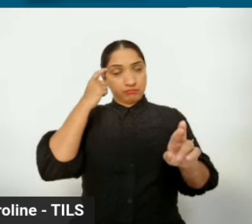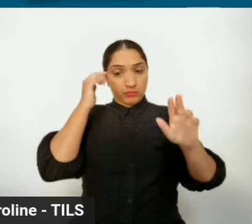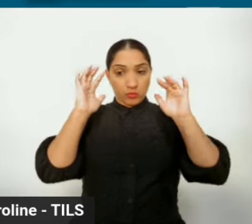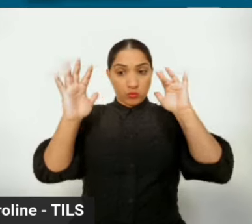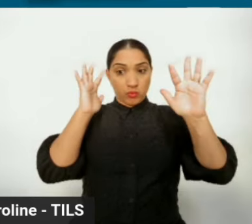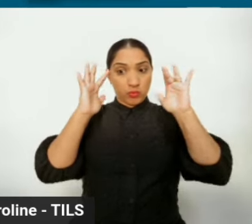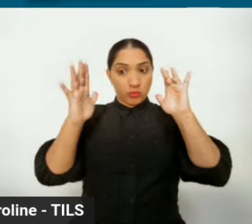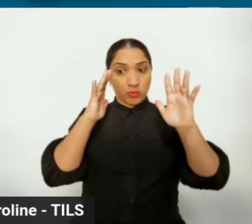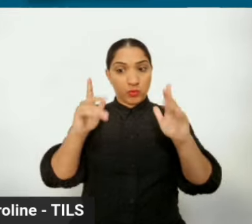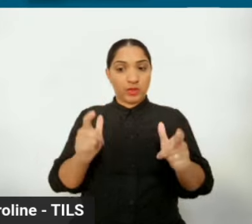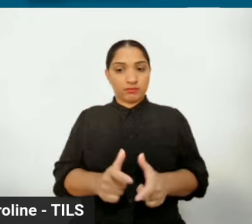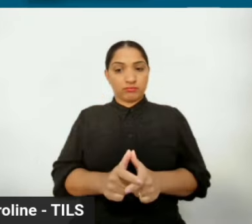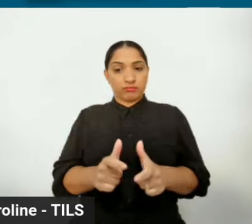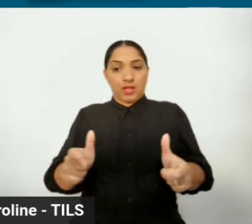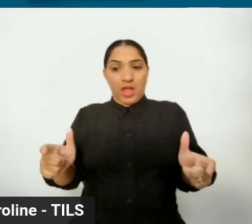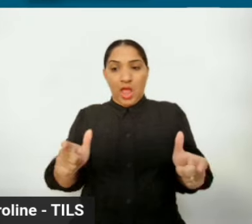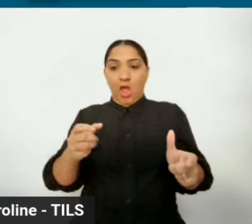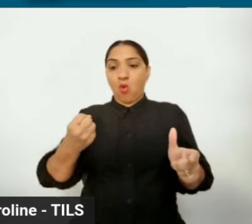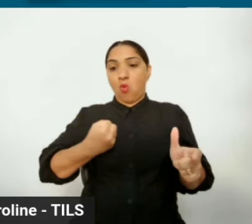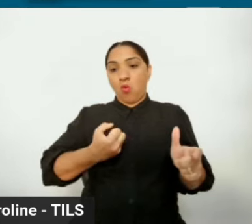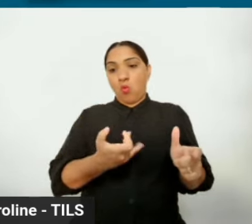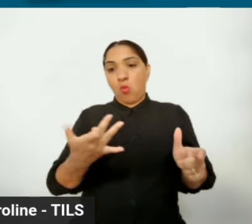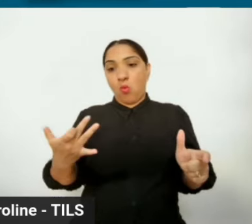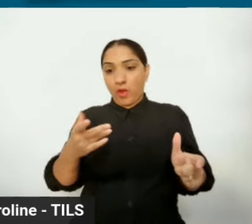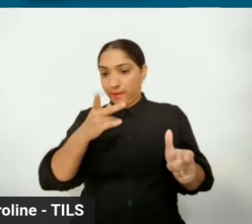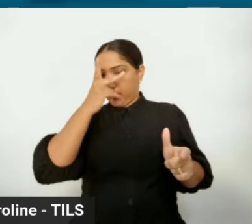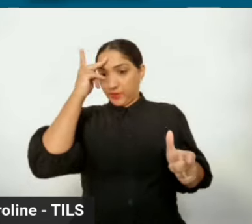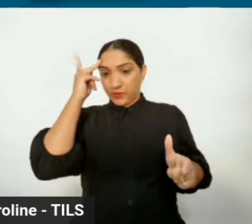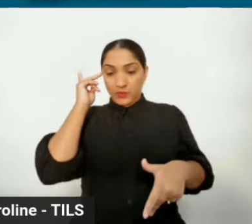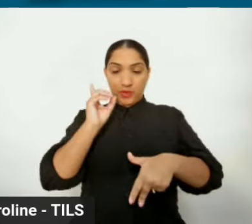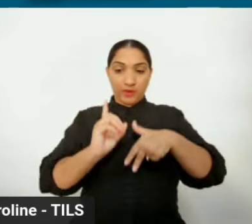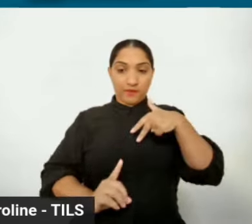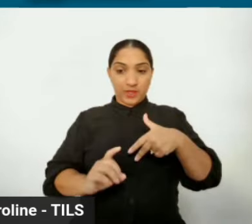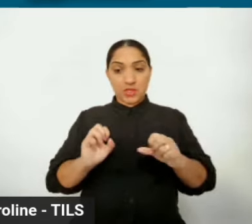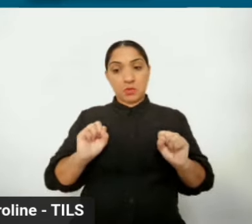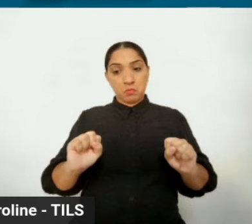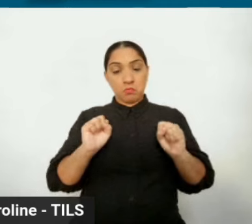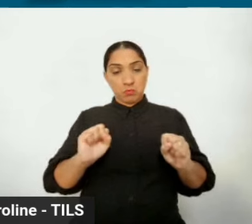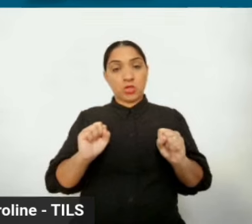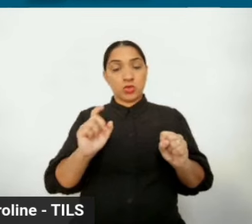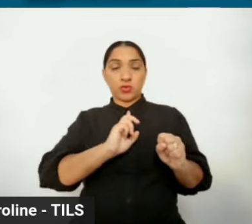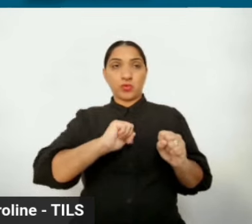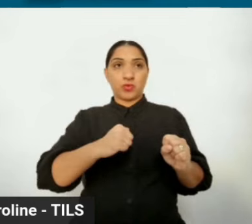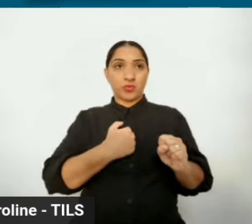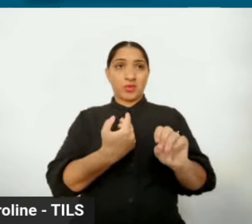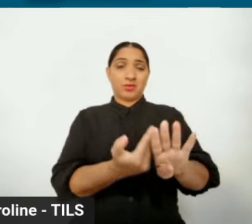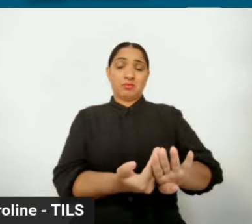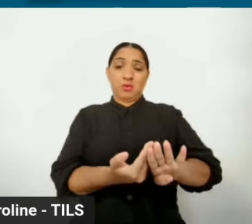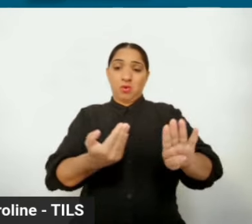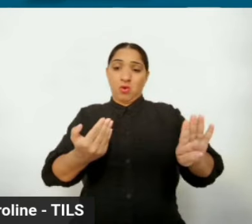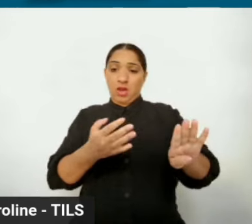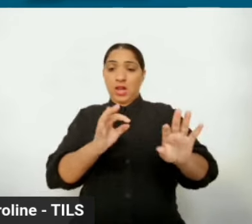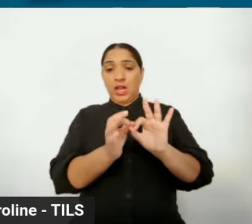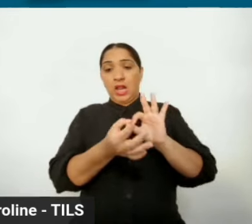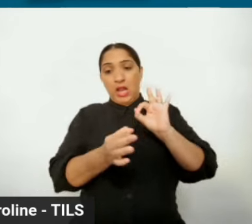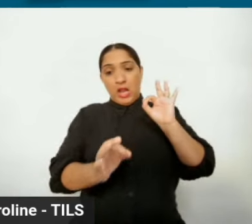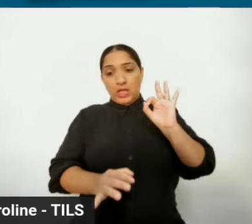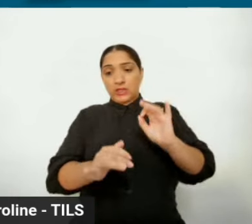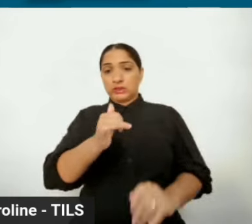de pessoas com deficiência nos parlamentos e outras instâncias de poder, porque, claro, estamos muito longe disso, né? Nós temos